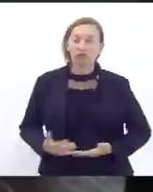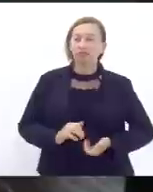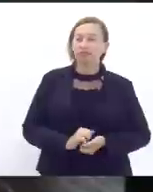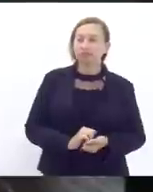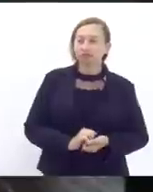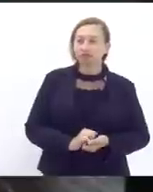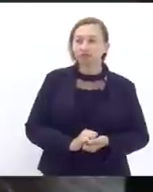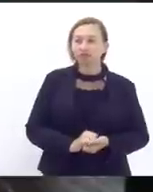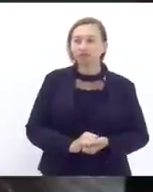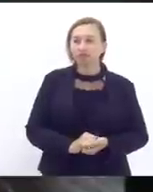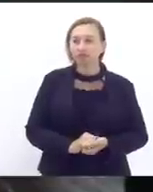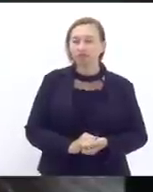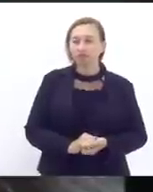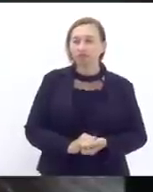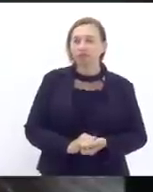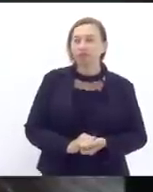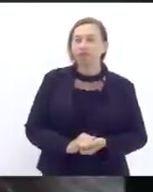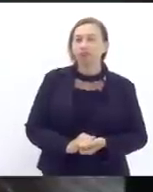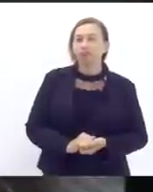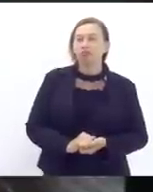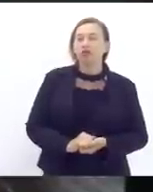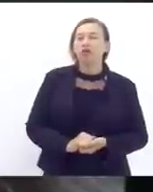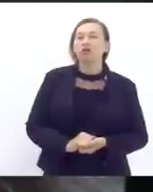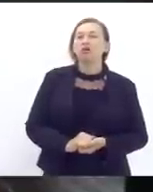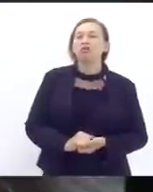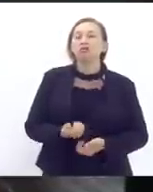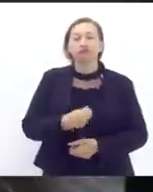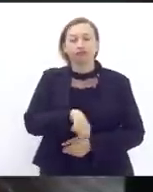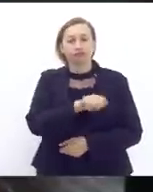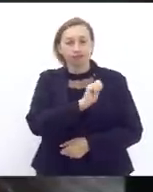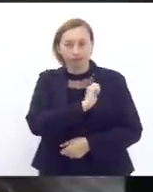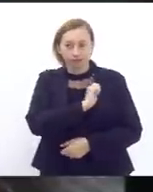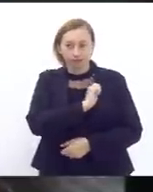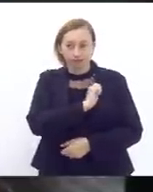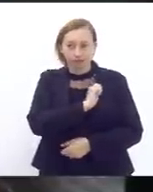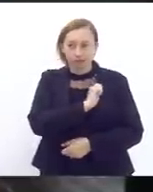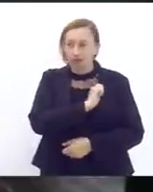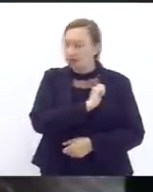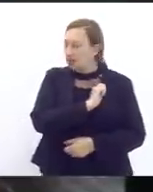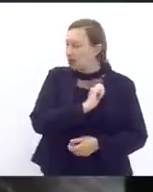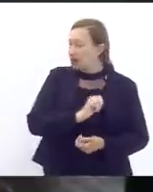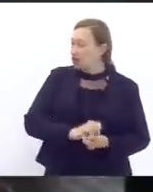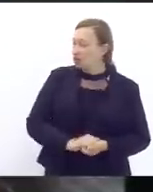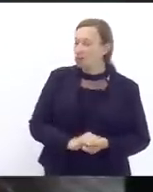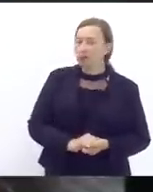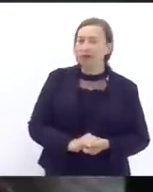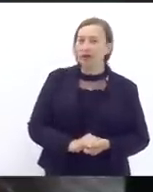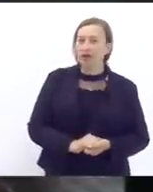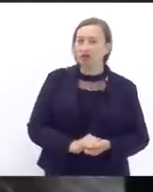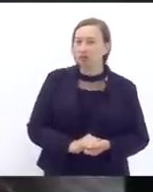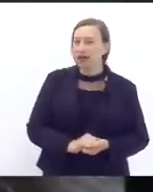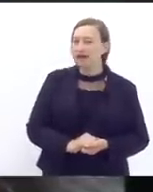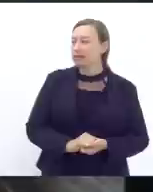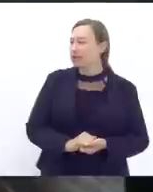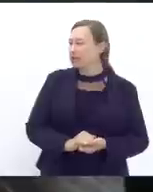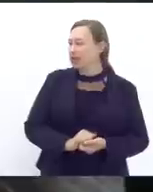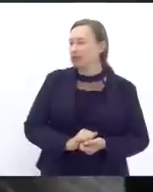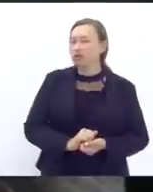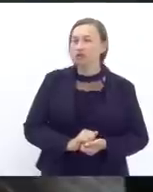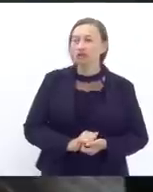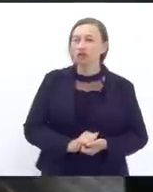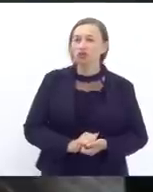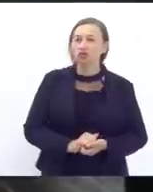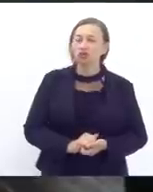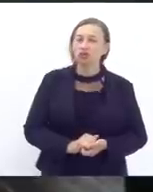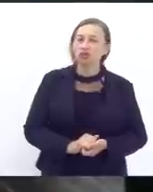pela atual estado né e o regime de recuperação fiscal que o Estado está passando né um